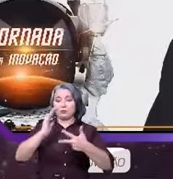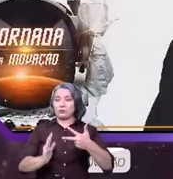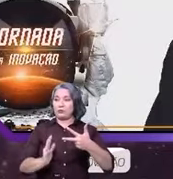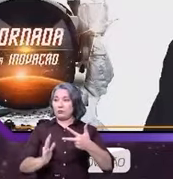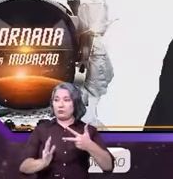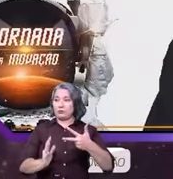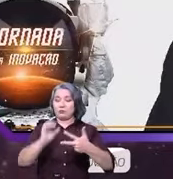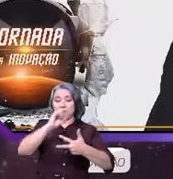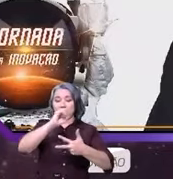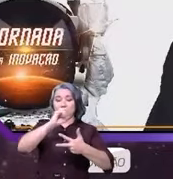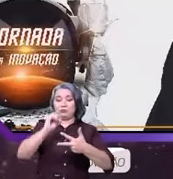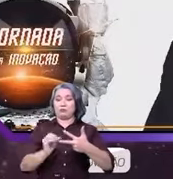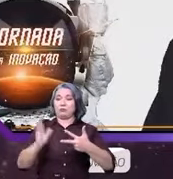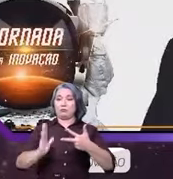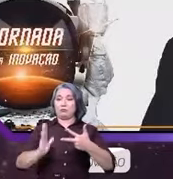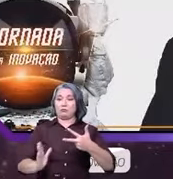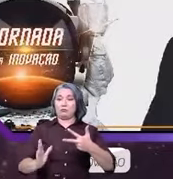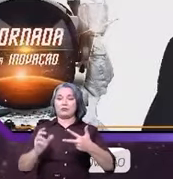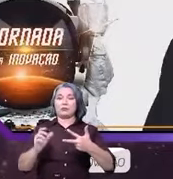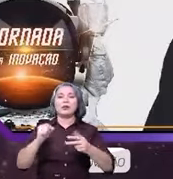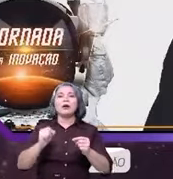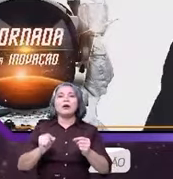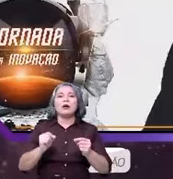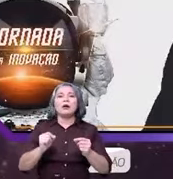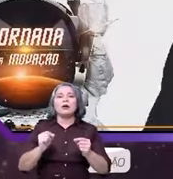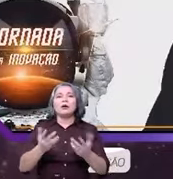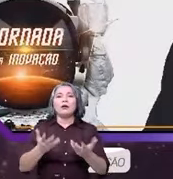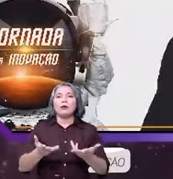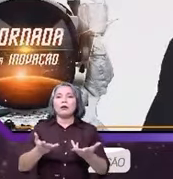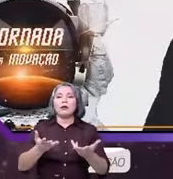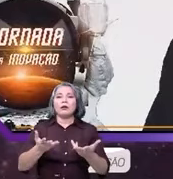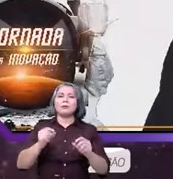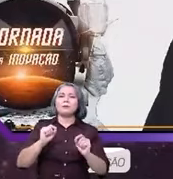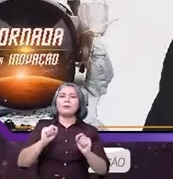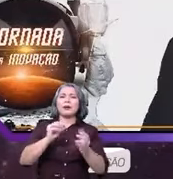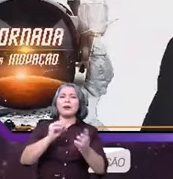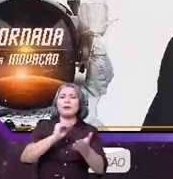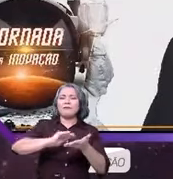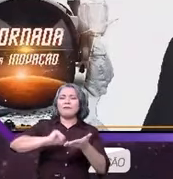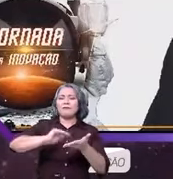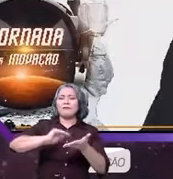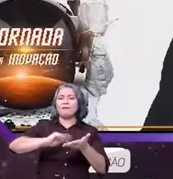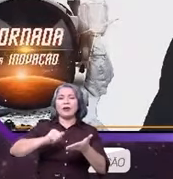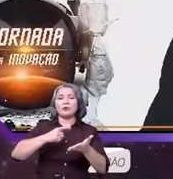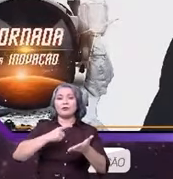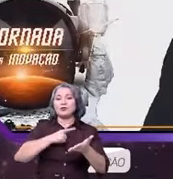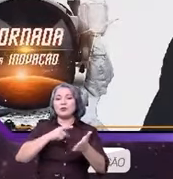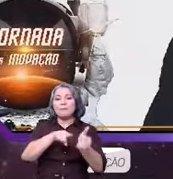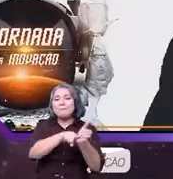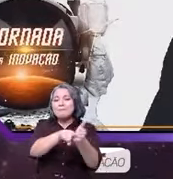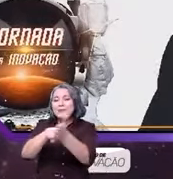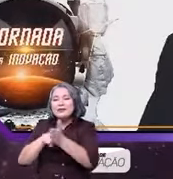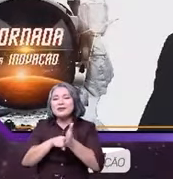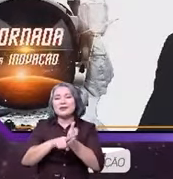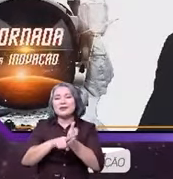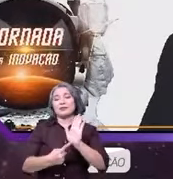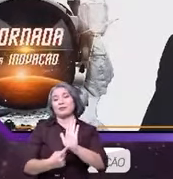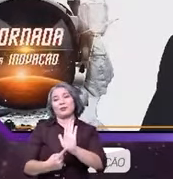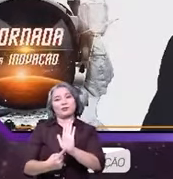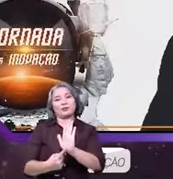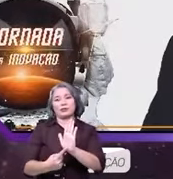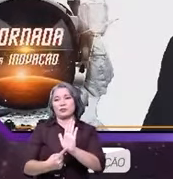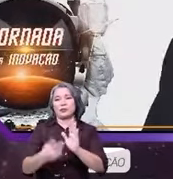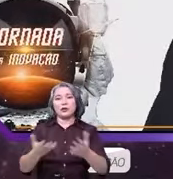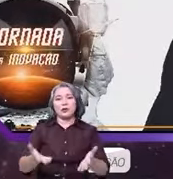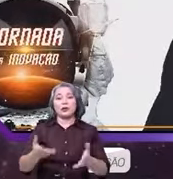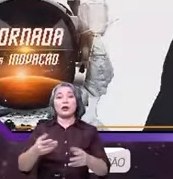das metodologias ágeis no Poder Judiciário brasileiro pela ausência total de dados, né? Foi citado, e de fato a